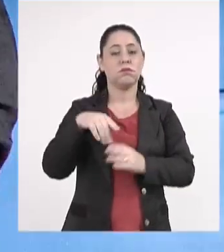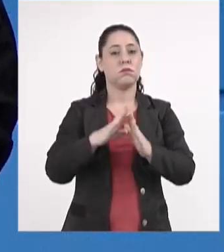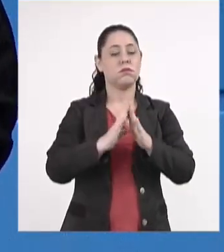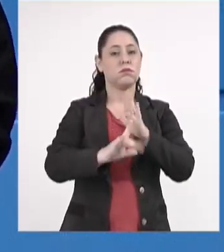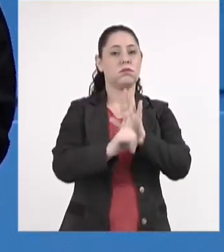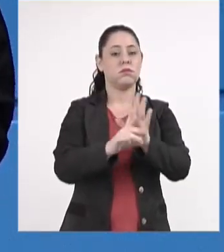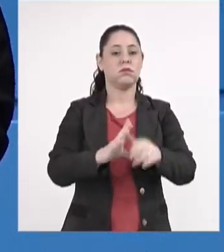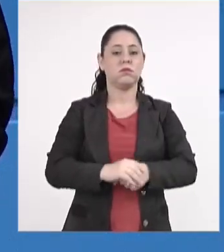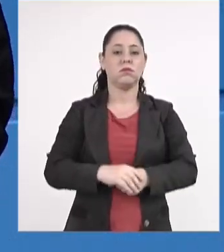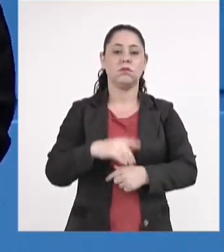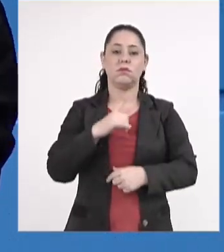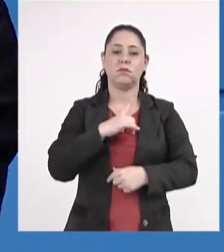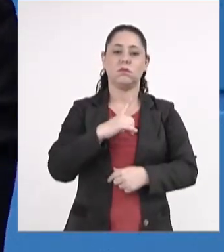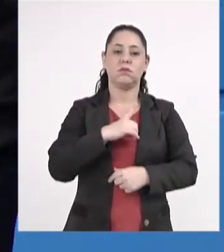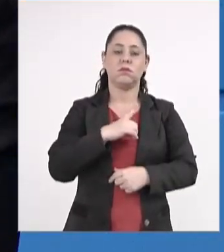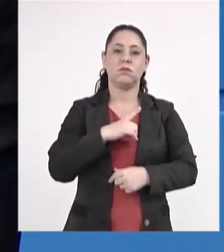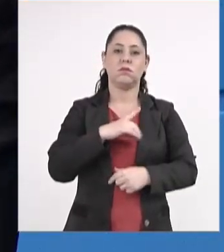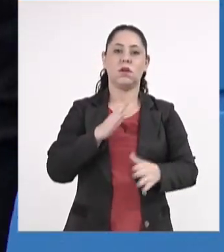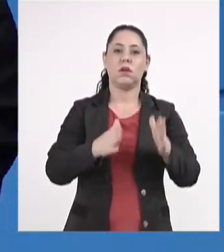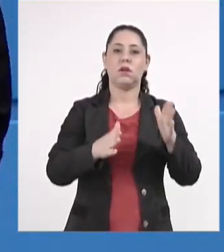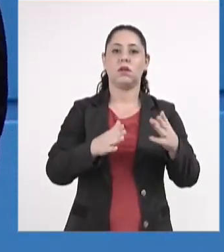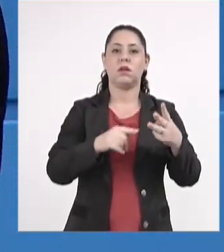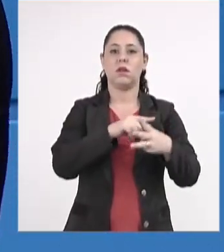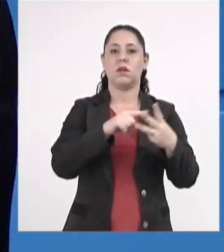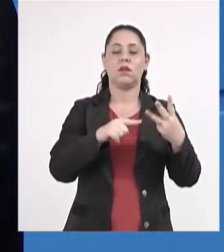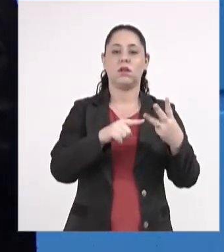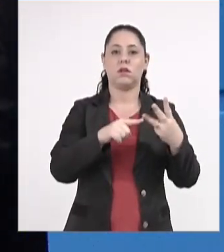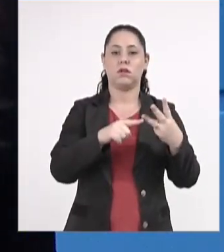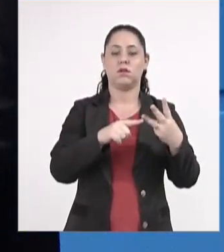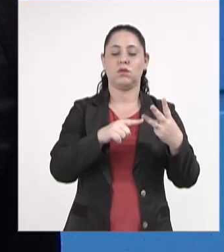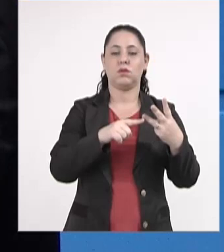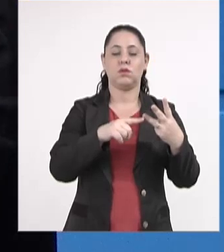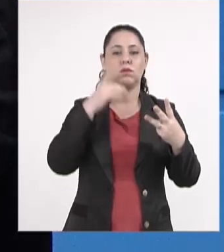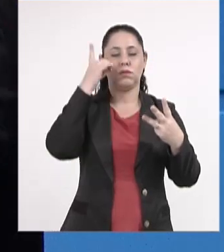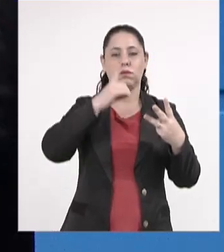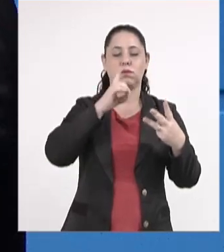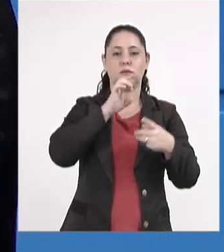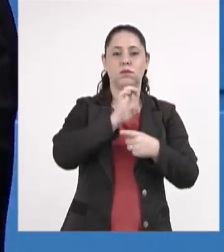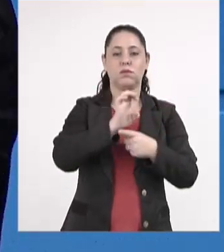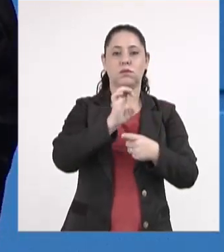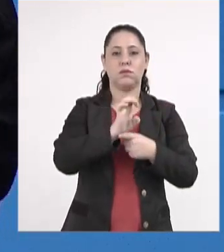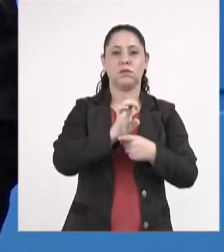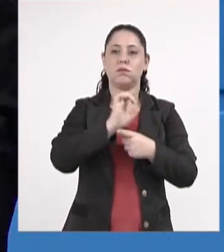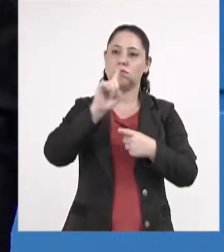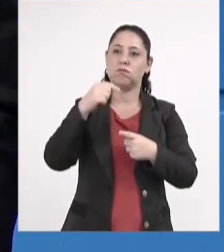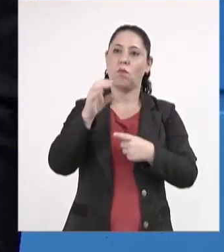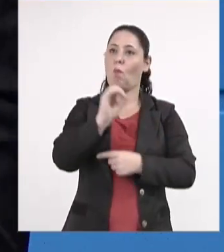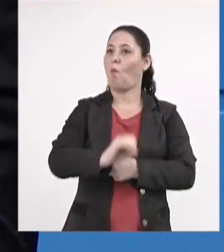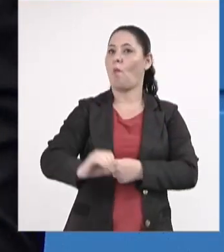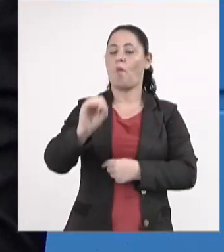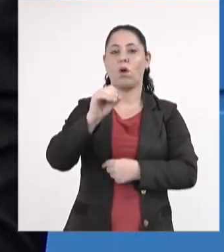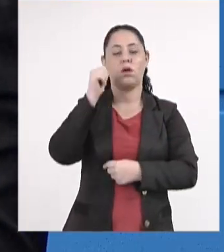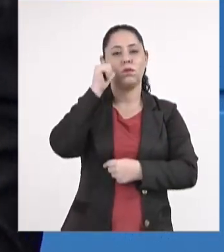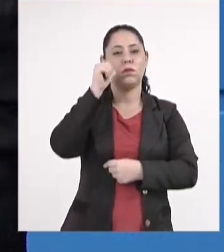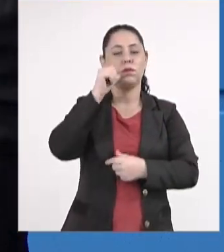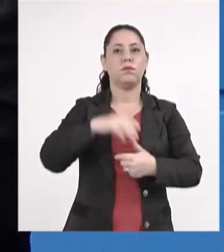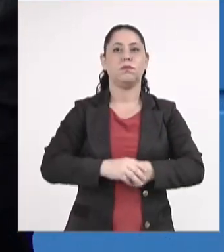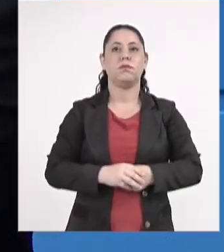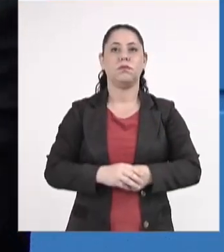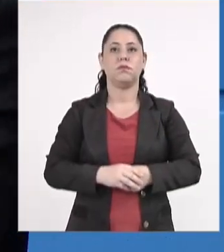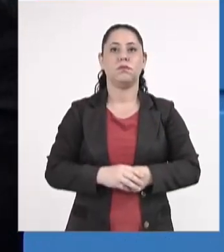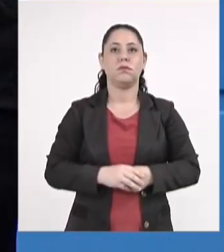nós tivemos uma legislatura com três deputados estaduais tivemos a seguinte sem nenhuma deputada